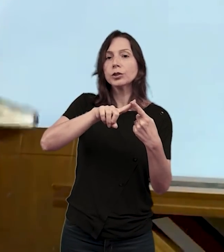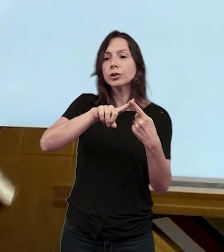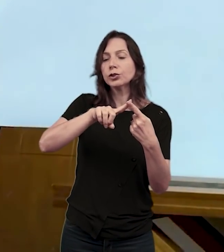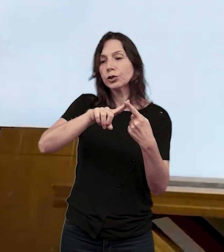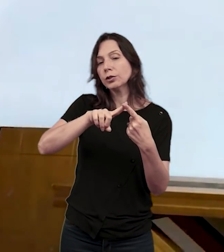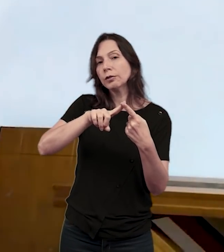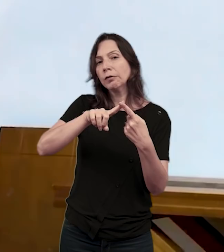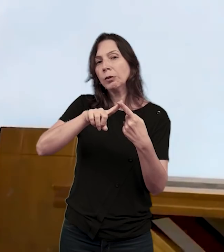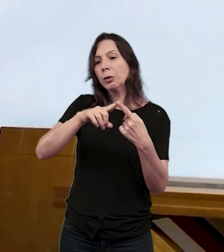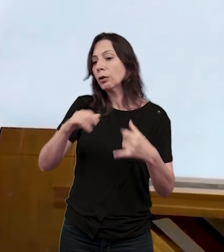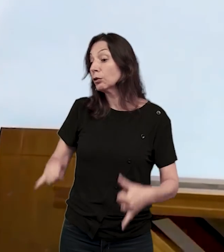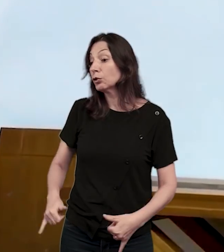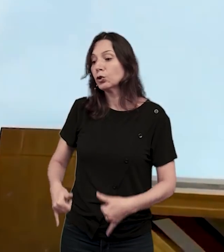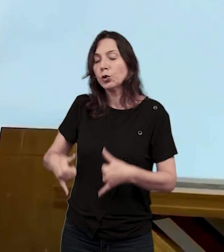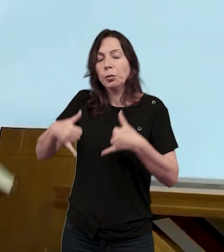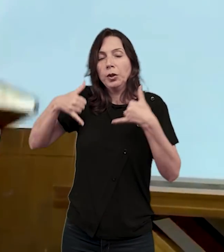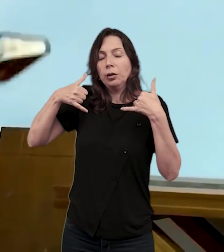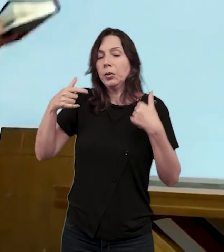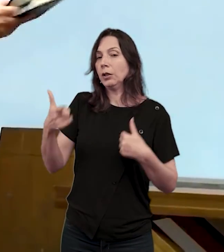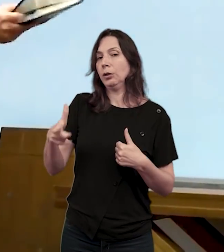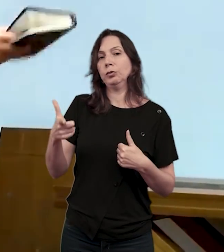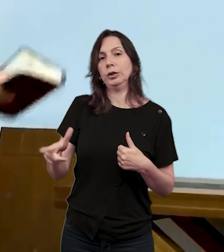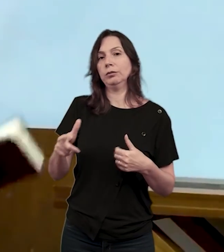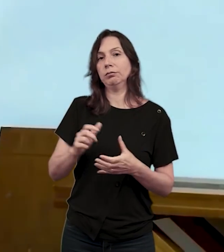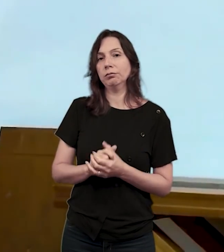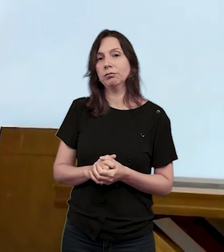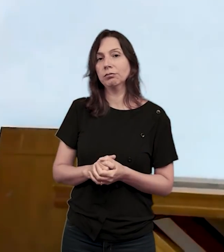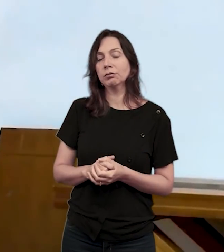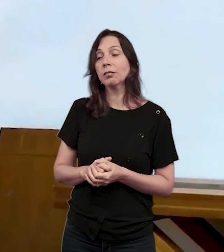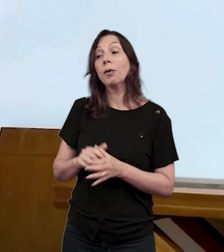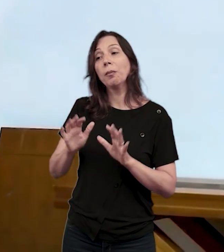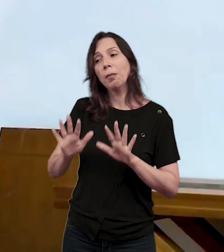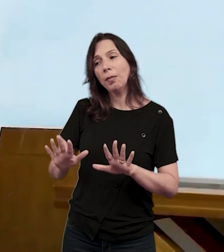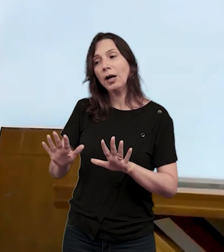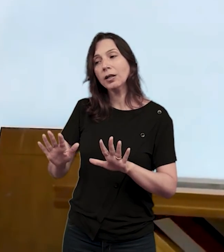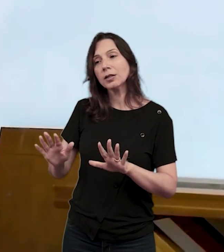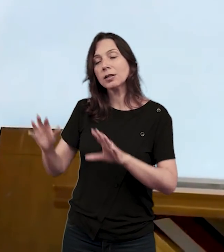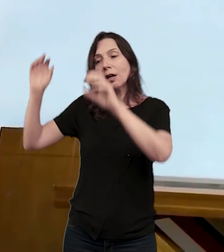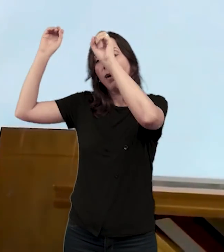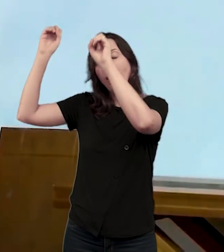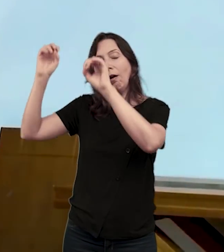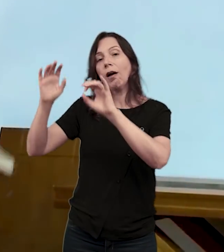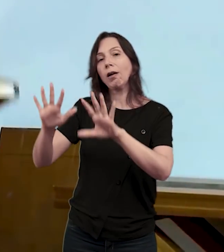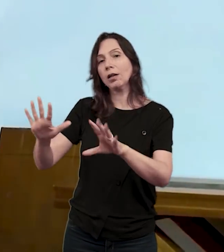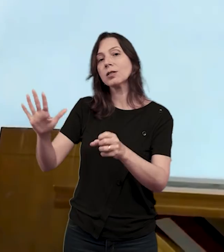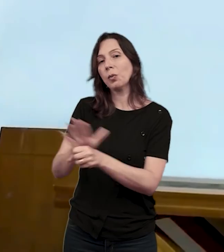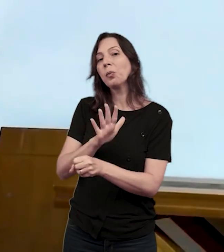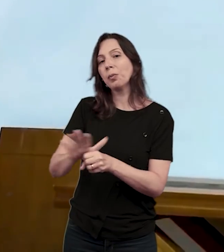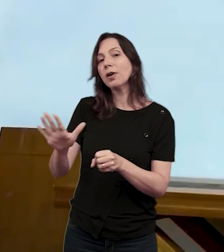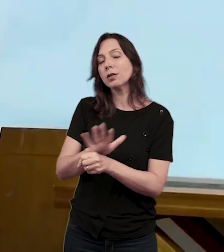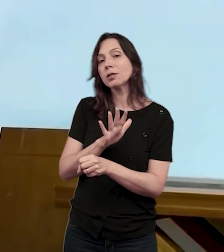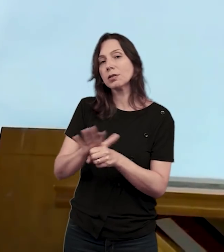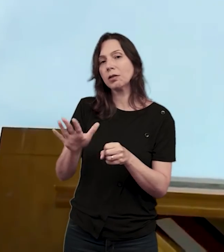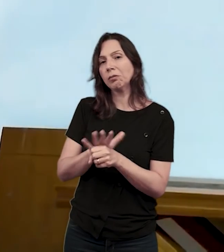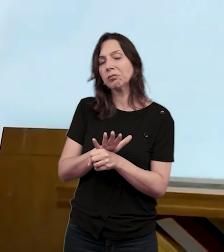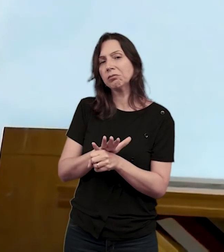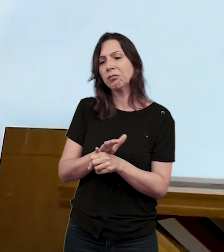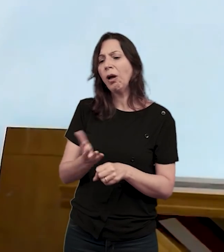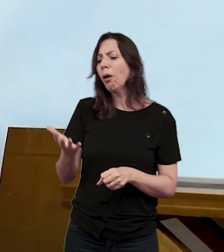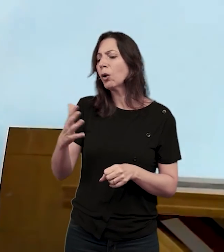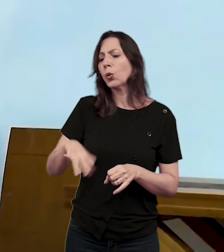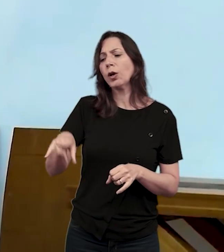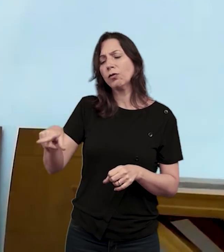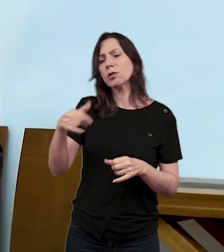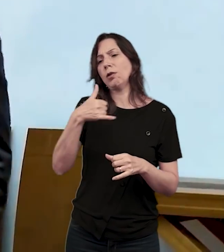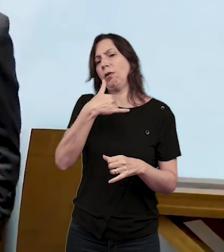dar graça, e pode ter certeza, a minha graça te basta. E eu não quero que você fique lamentando também, não quero que você fique aí murmurando,